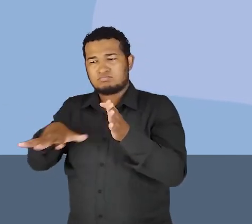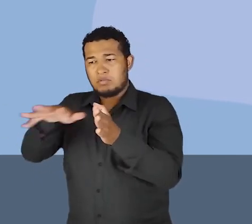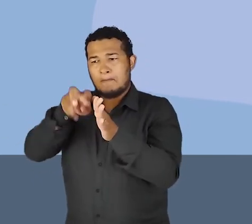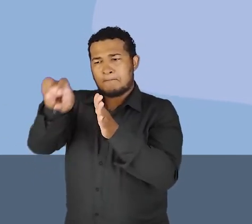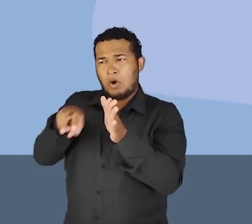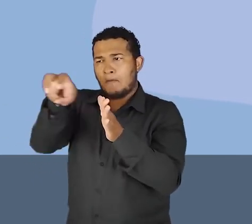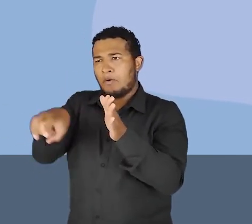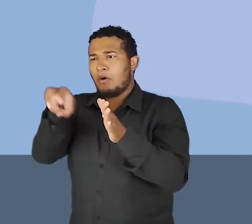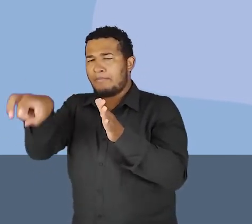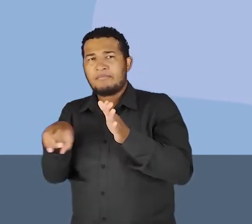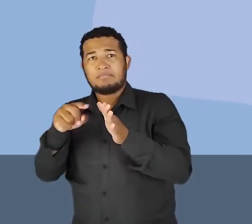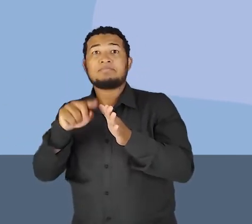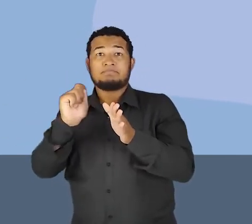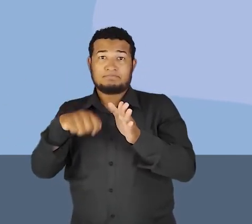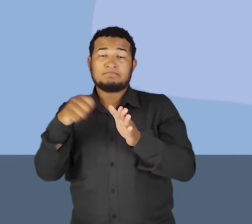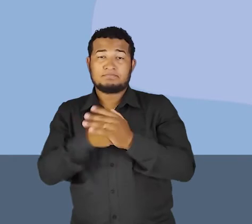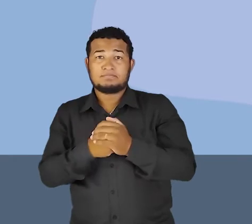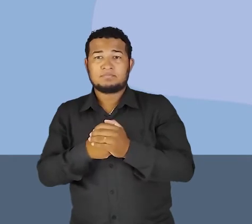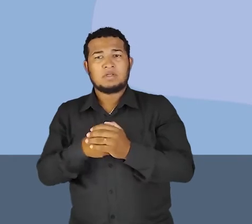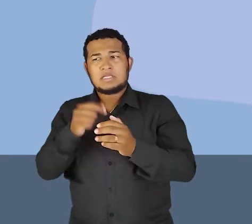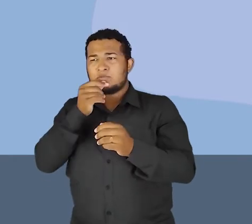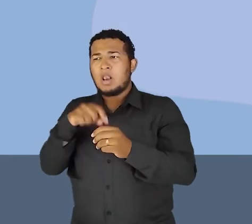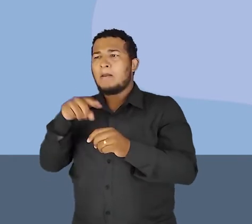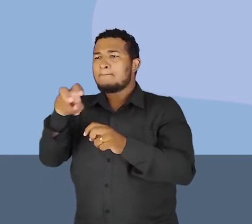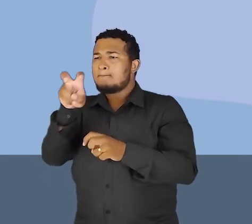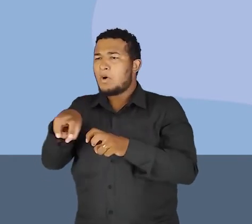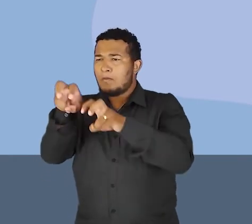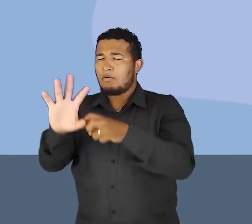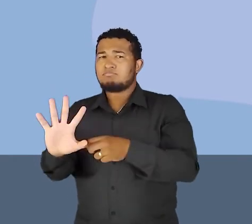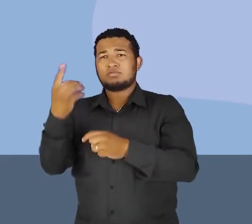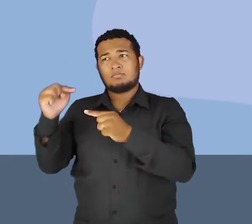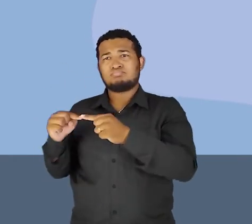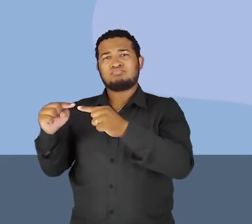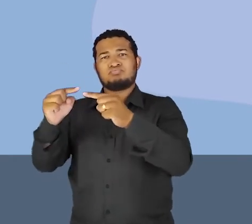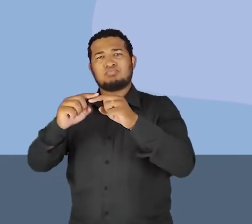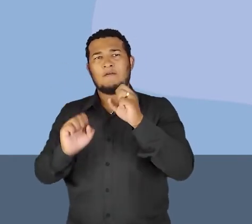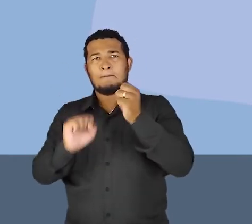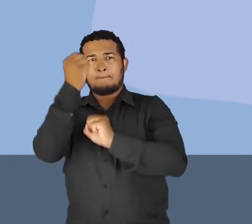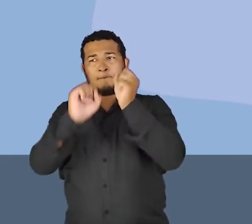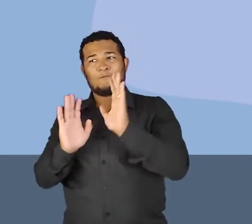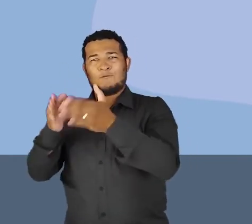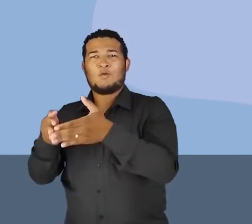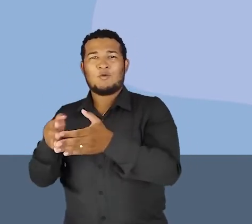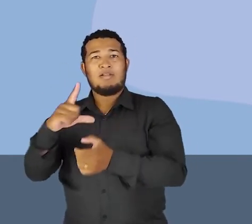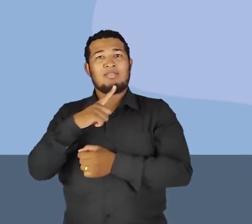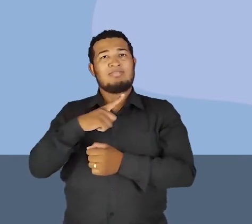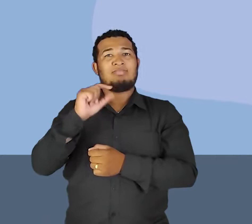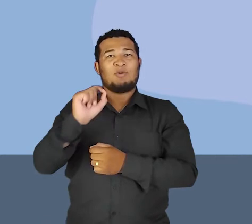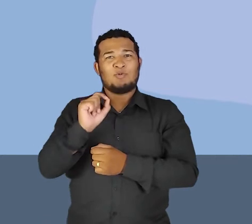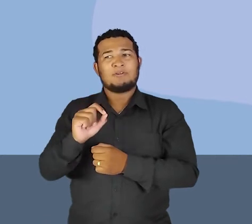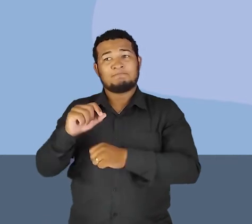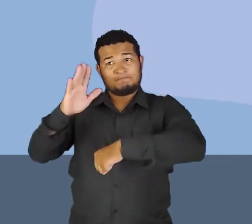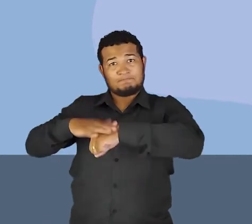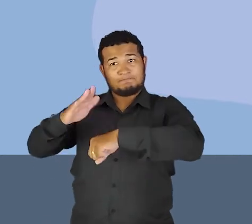da propriedade. E é dentro da propriedade que tudo ocorre, aonde nós vamos ter a